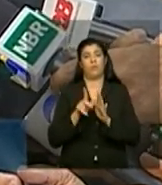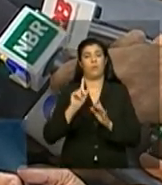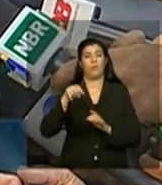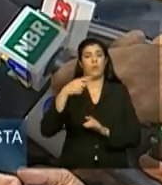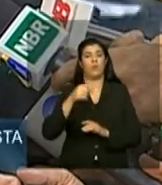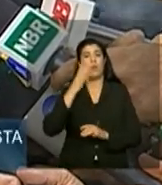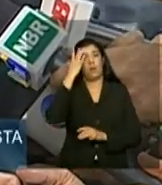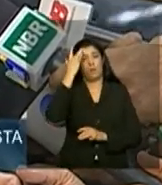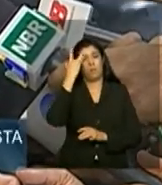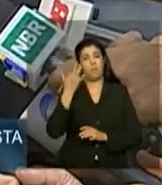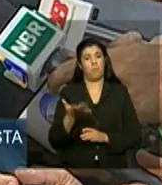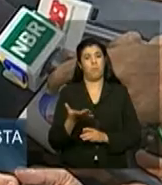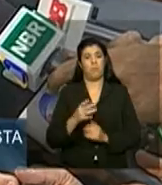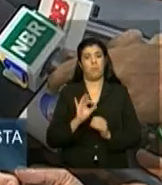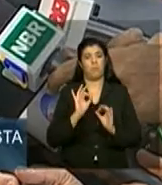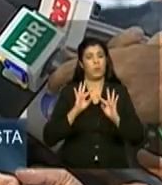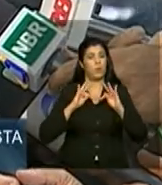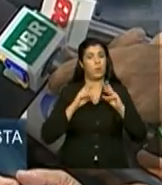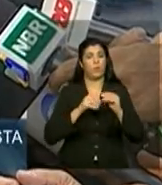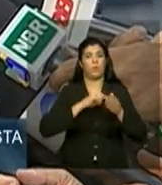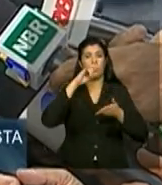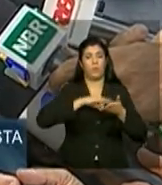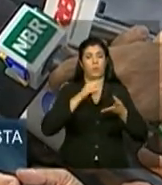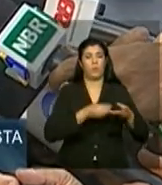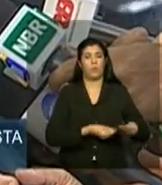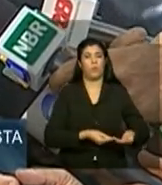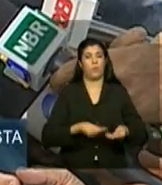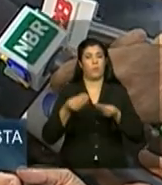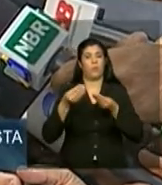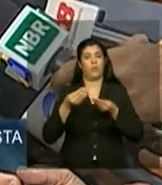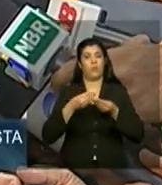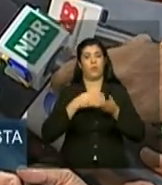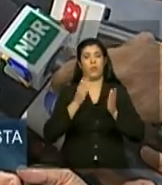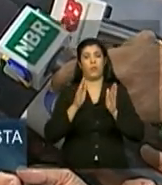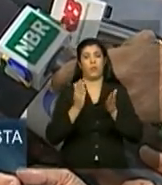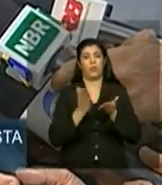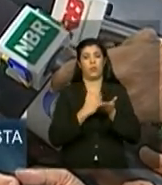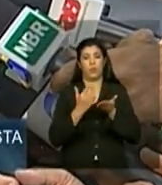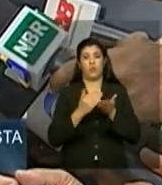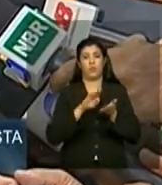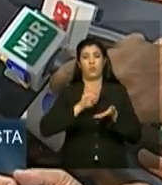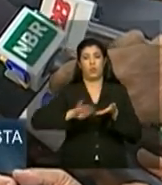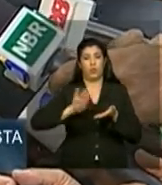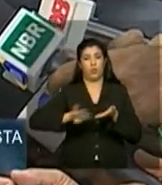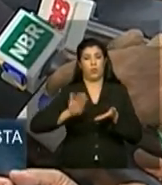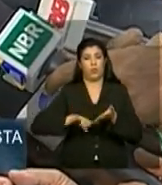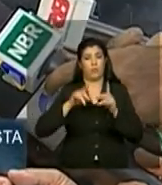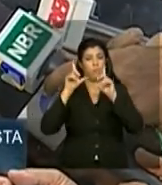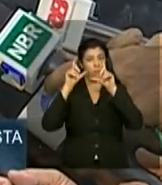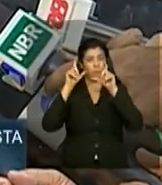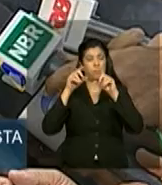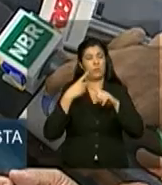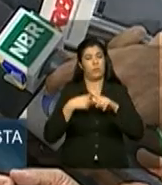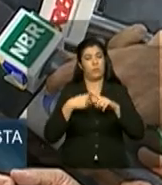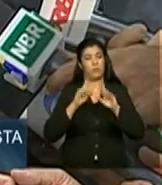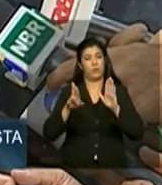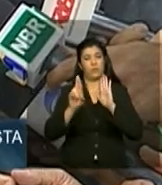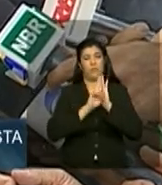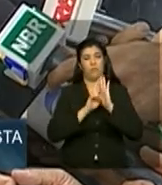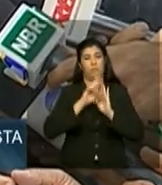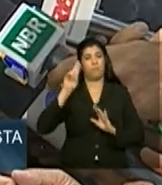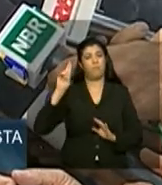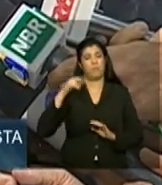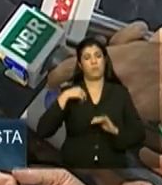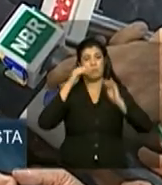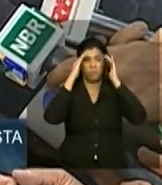no dia de amanhã, toda a documentação, retirada as imagens para preservar, né, a